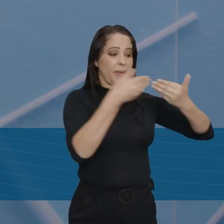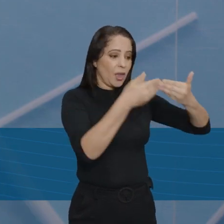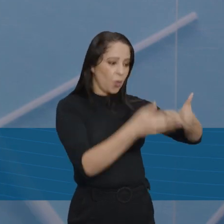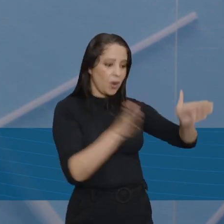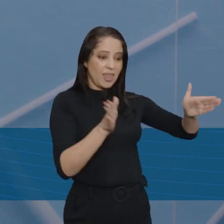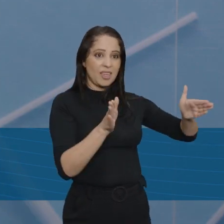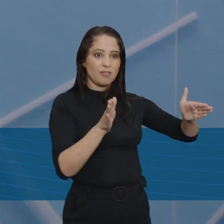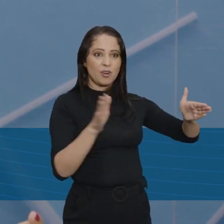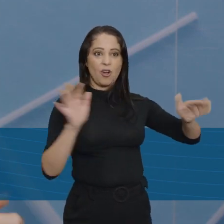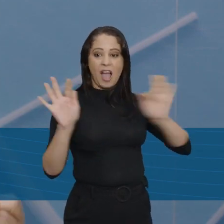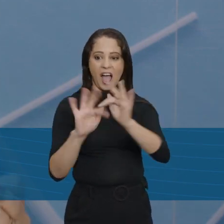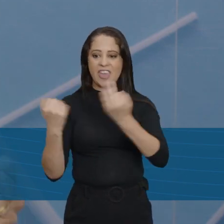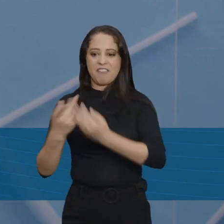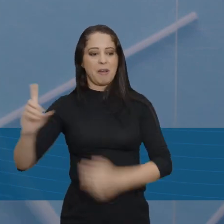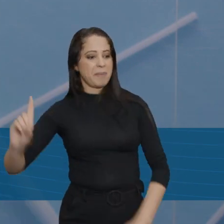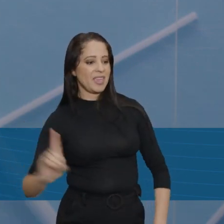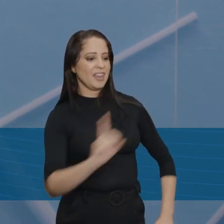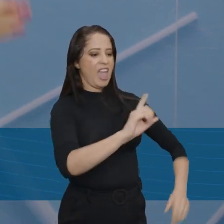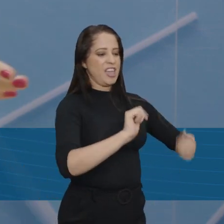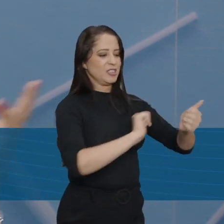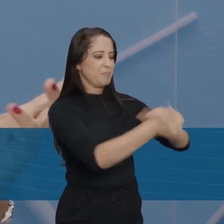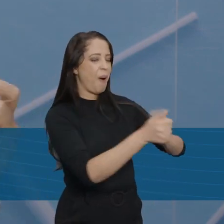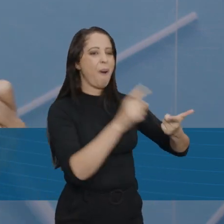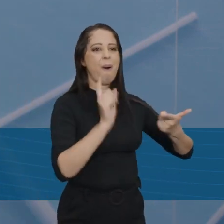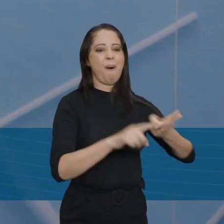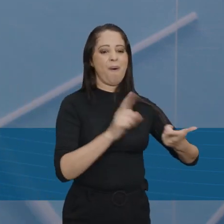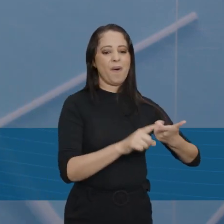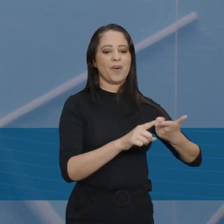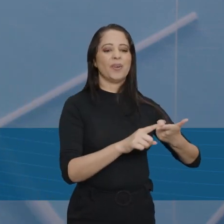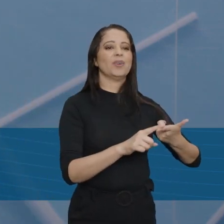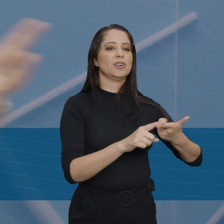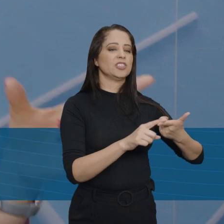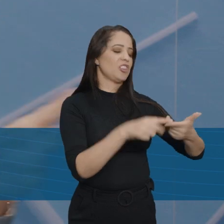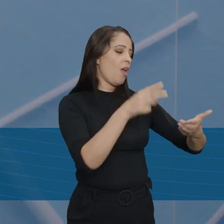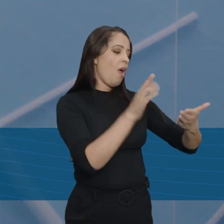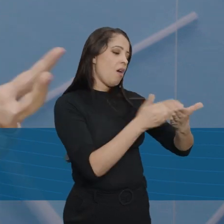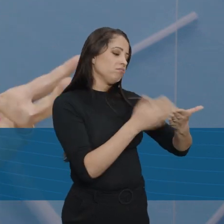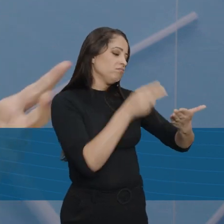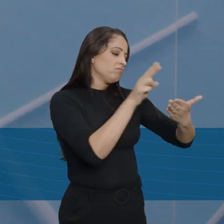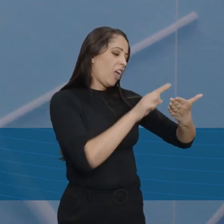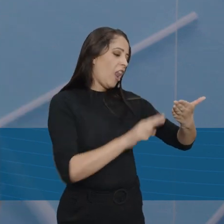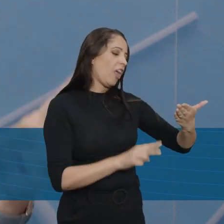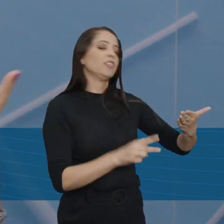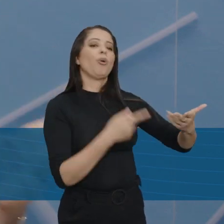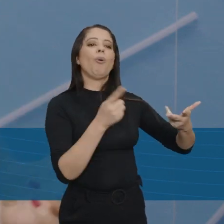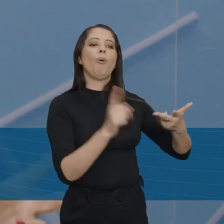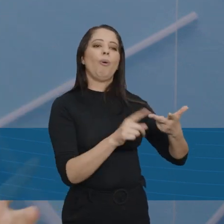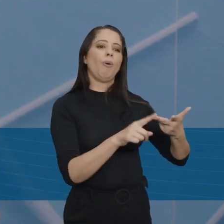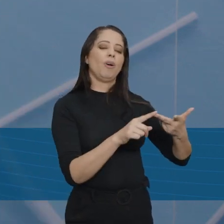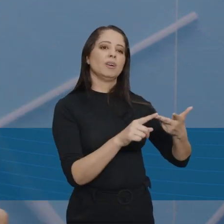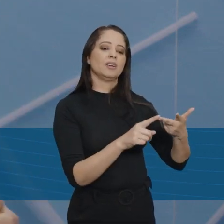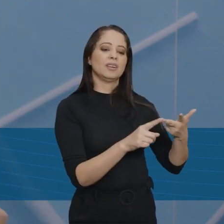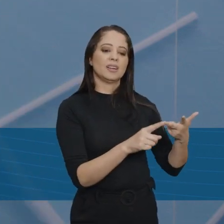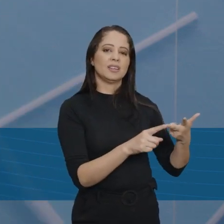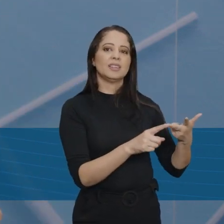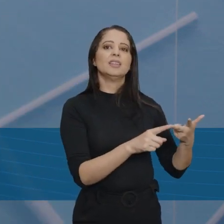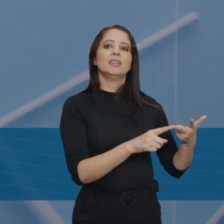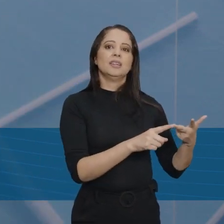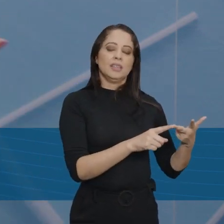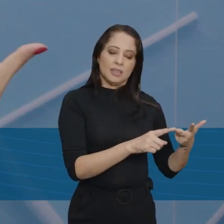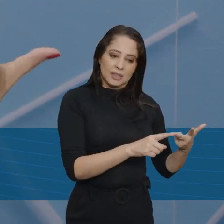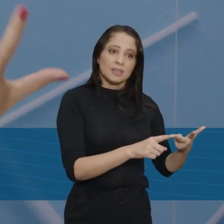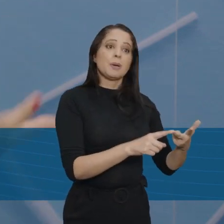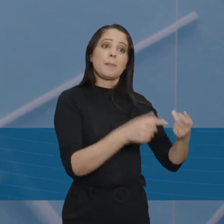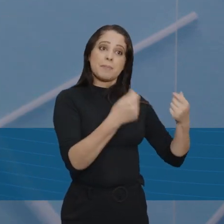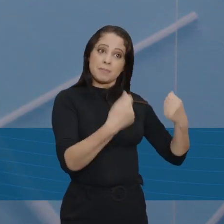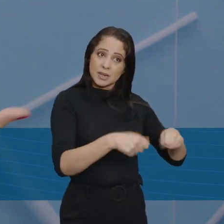semana para a família praticar esporte, para a família praticar um clube de leitura, né? Tá num clube de leitura.